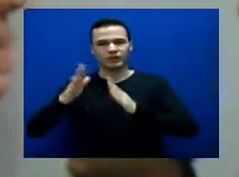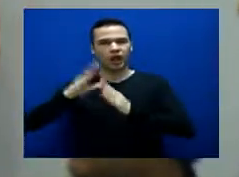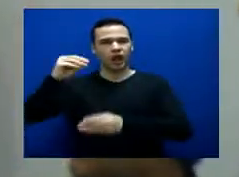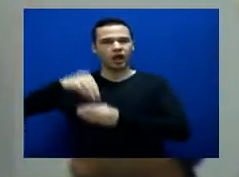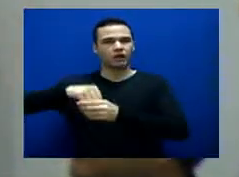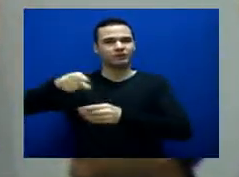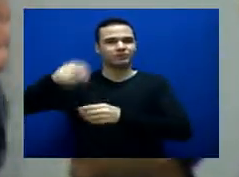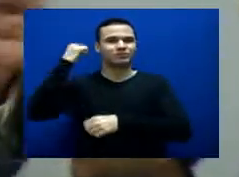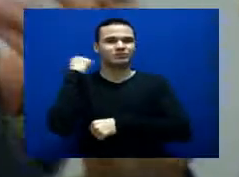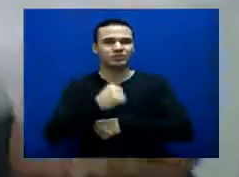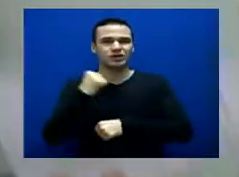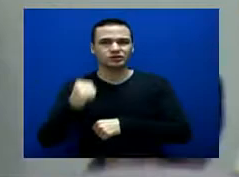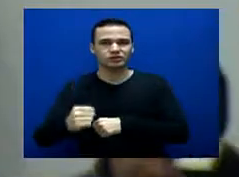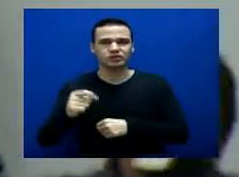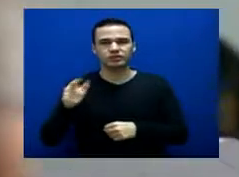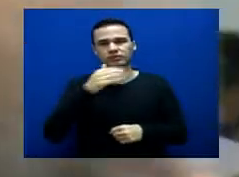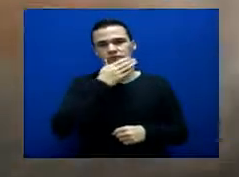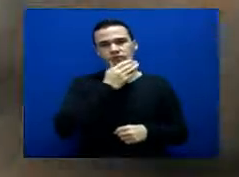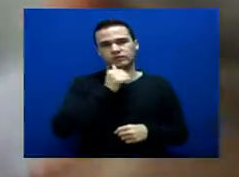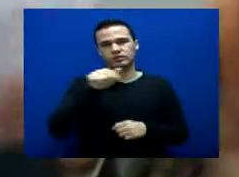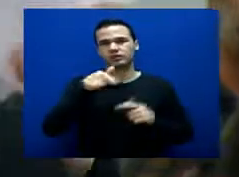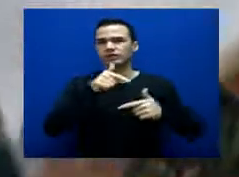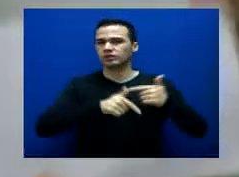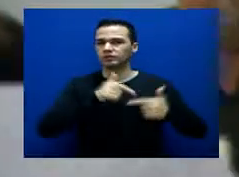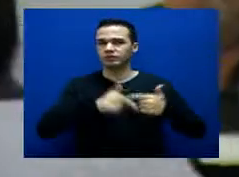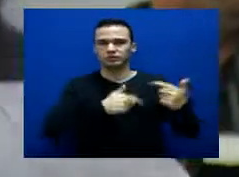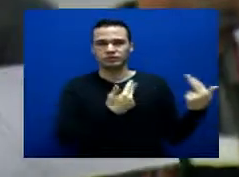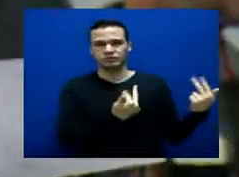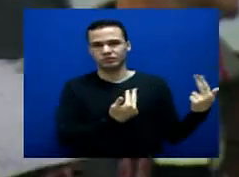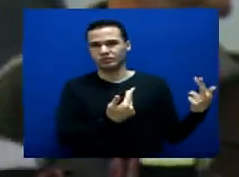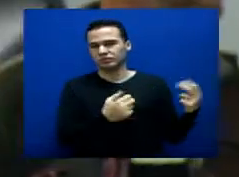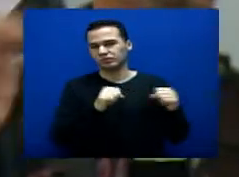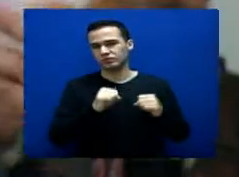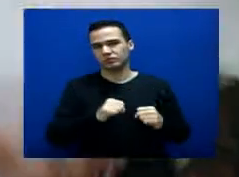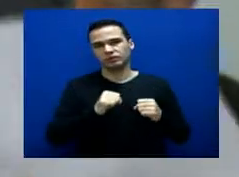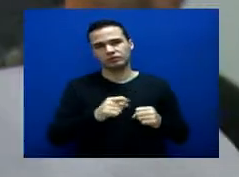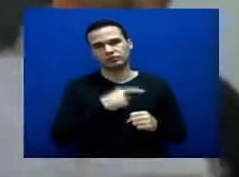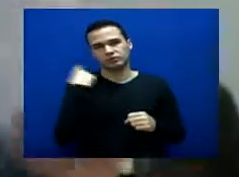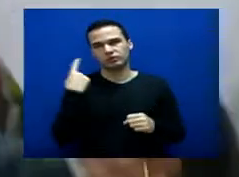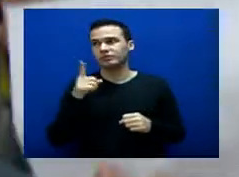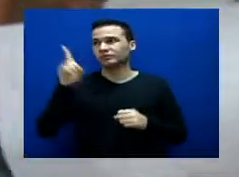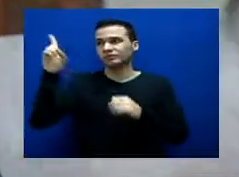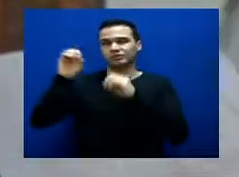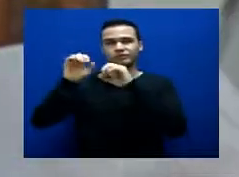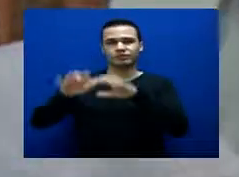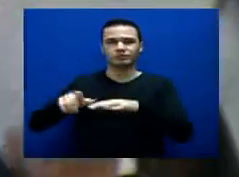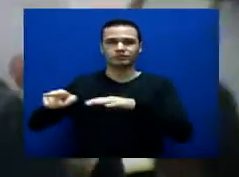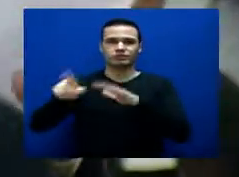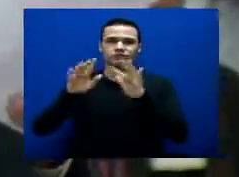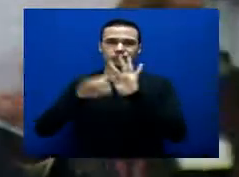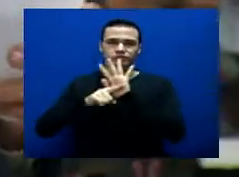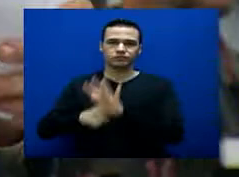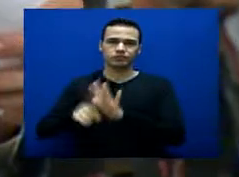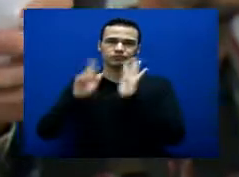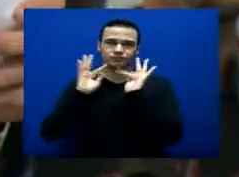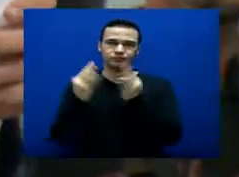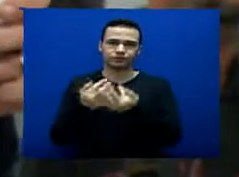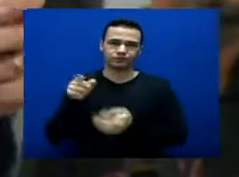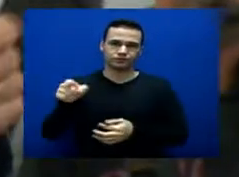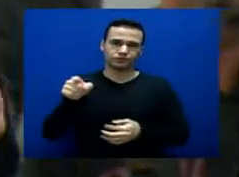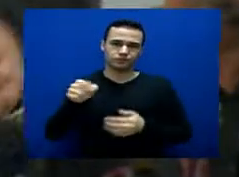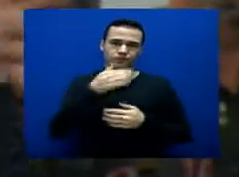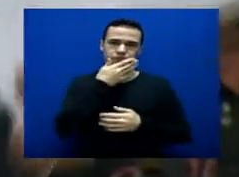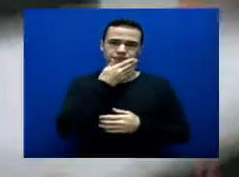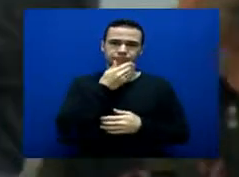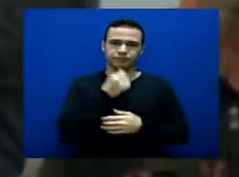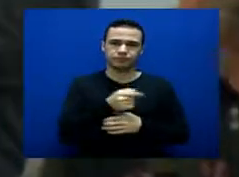casa. Ele faz a mesma coisa que eu, a gente corre esse risco. Peço que Deus guarde, conforte, fortaleça a família.